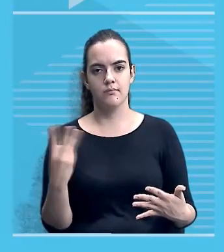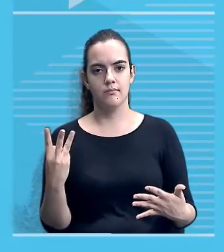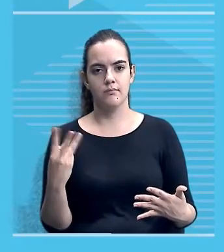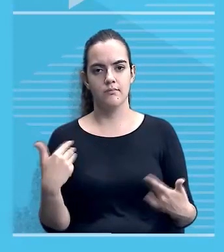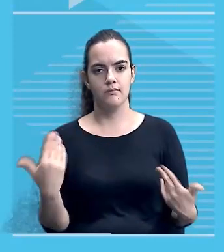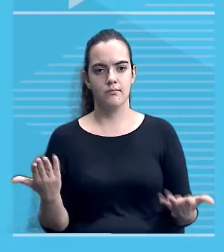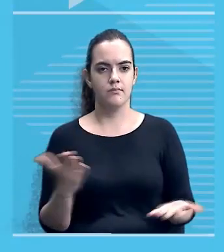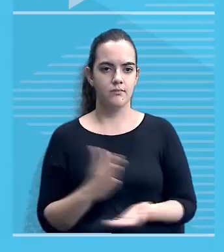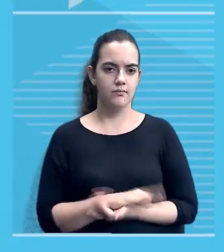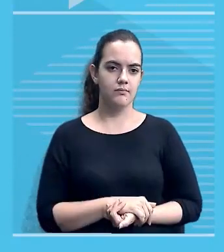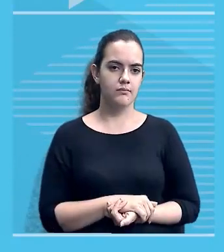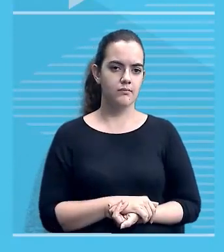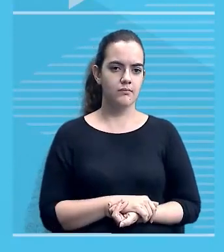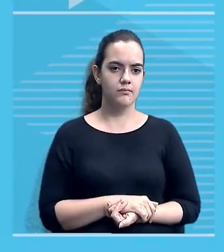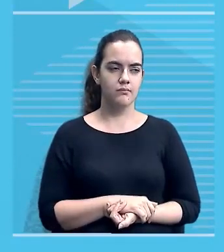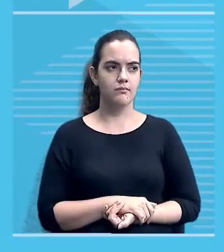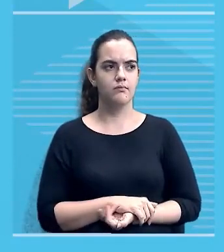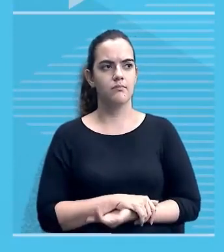relacionados